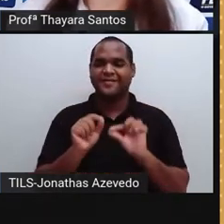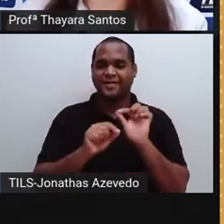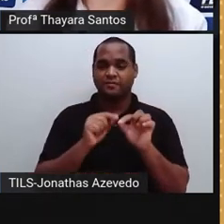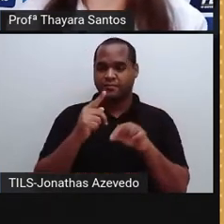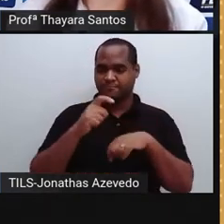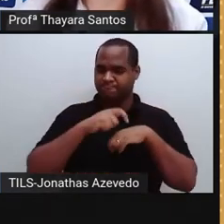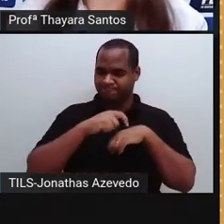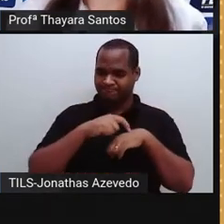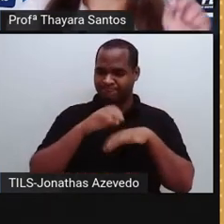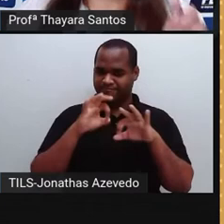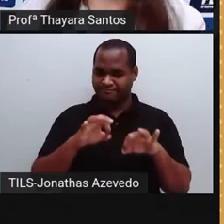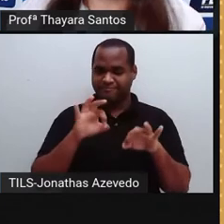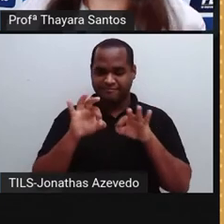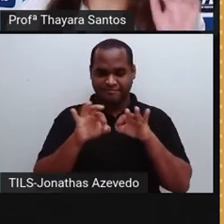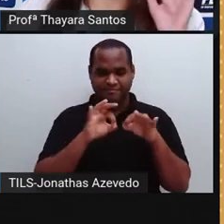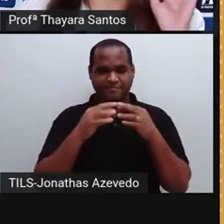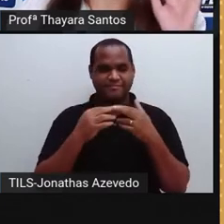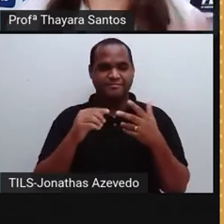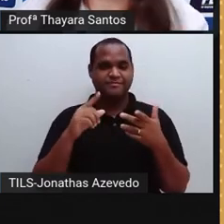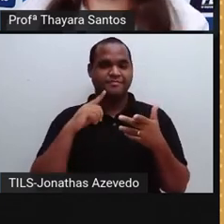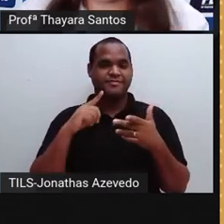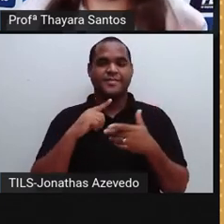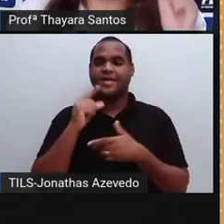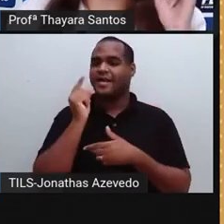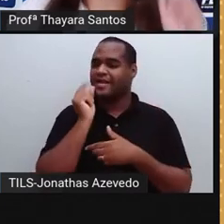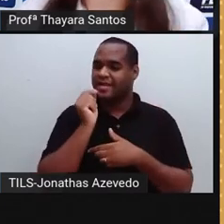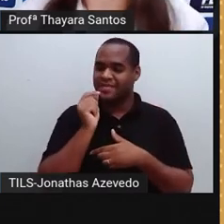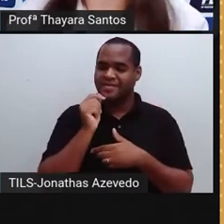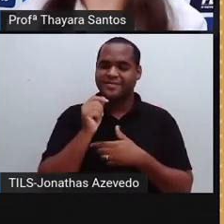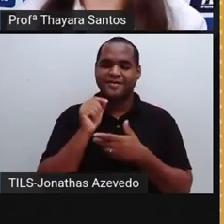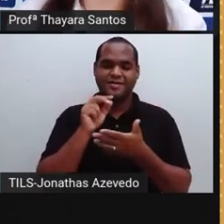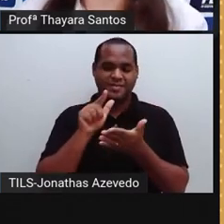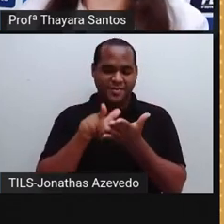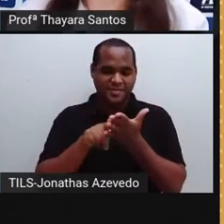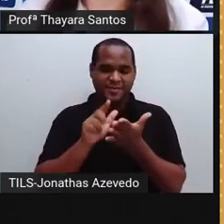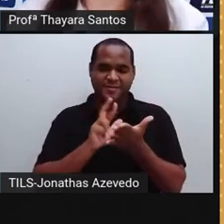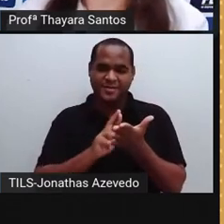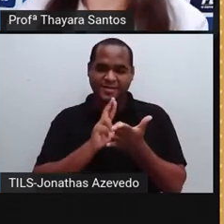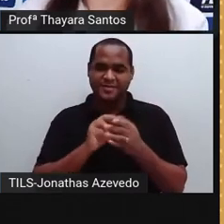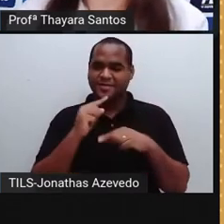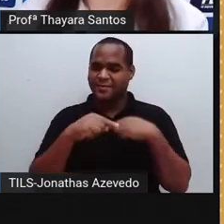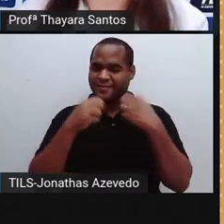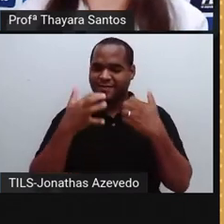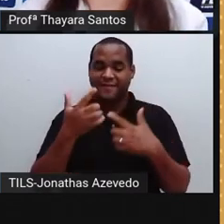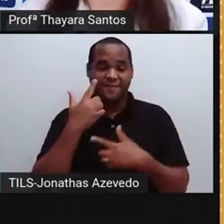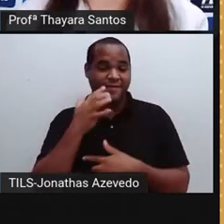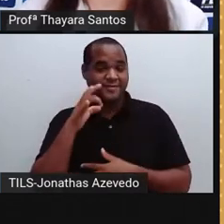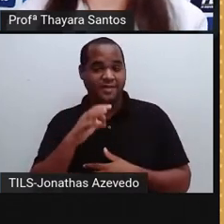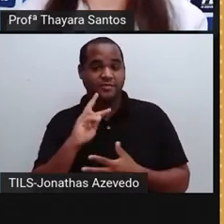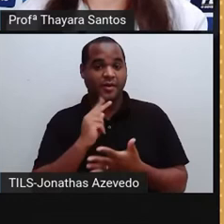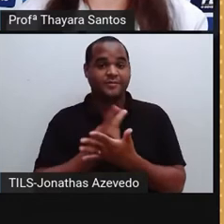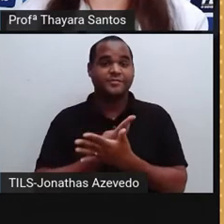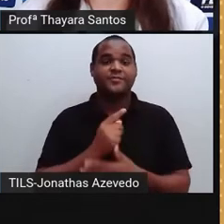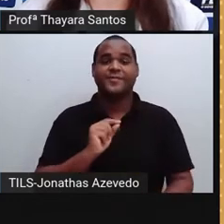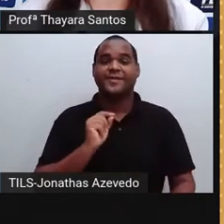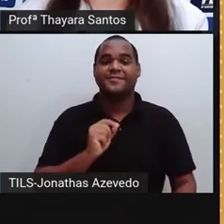ter esse tempinho aí para resolver. Pega lápis, pega um papel e bora lá que depois a gente vai voltar aqui para corrigir. Vamos